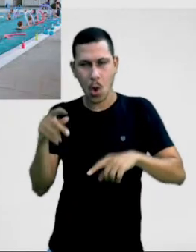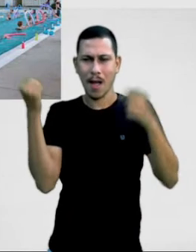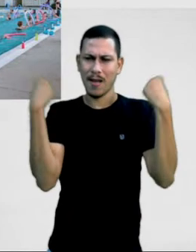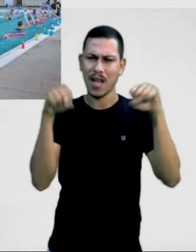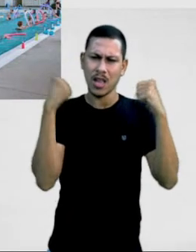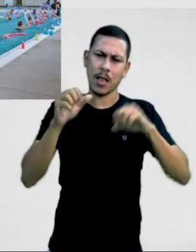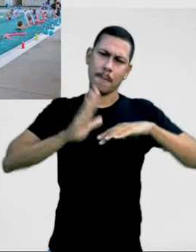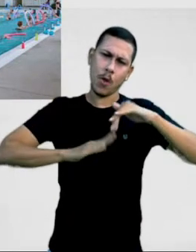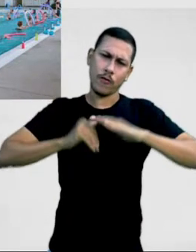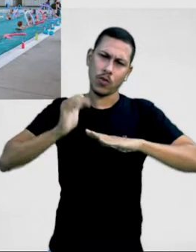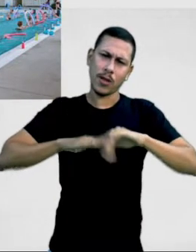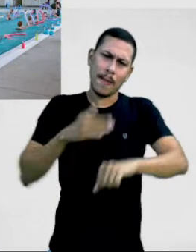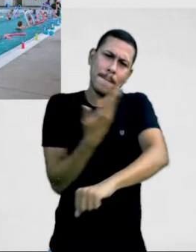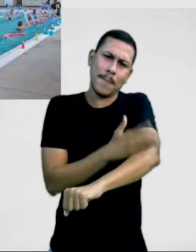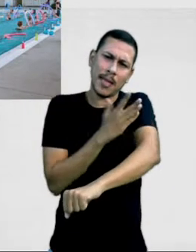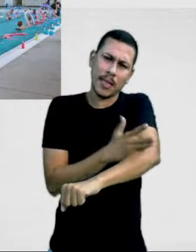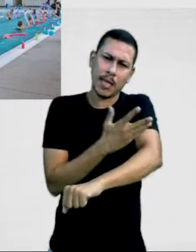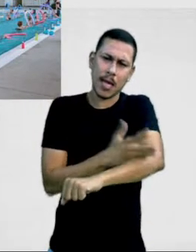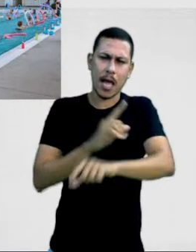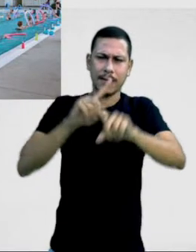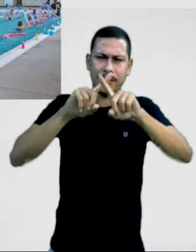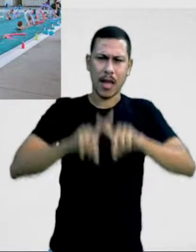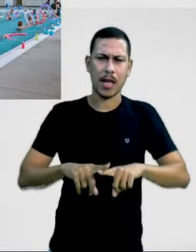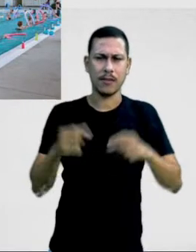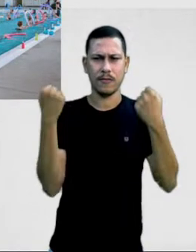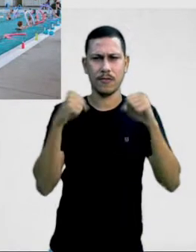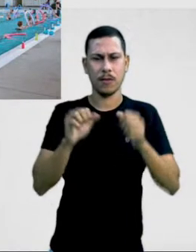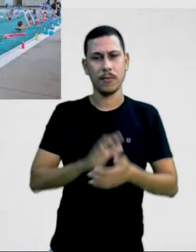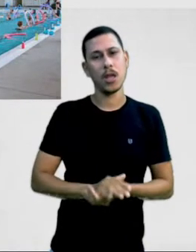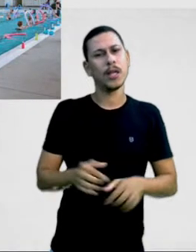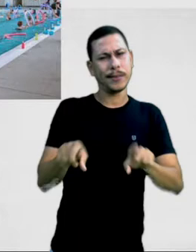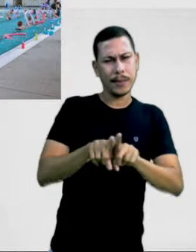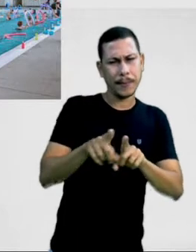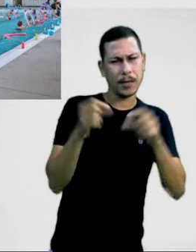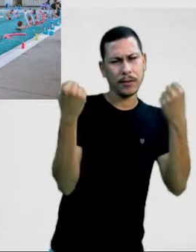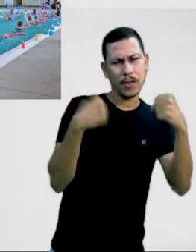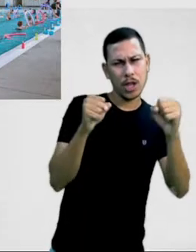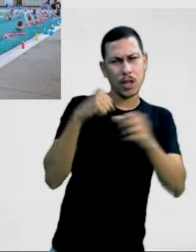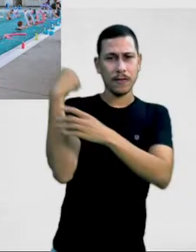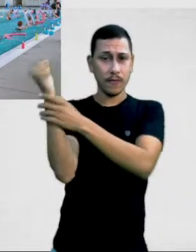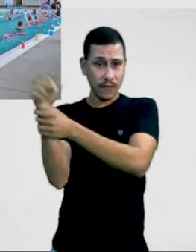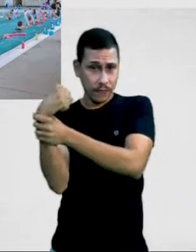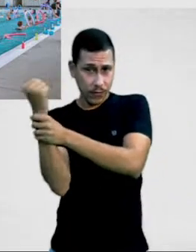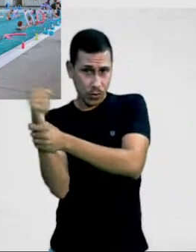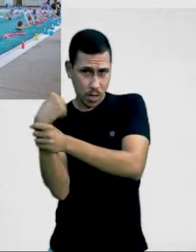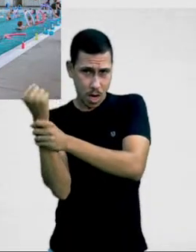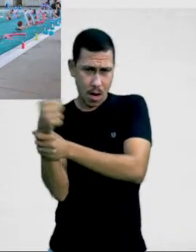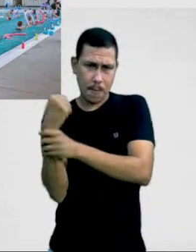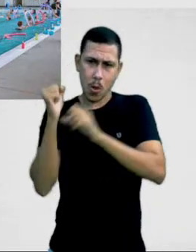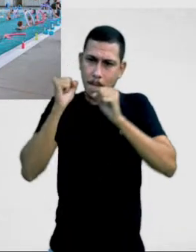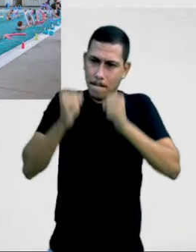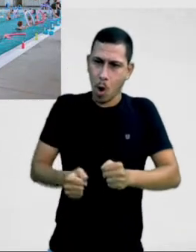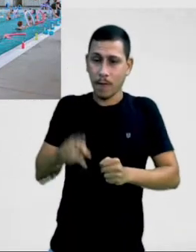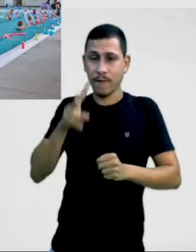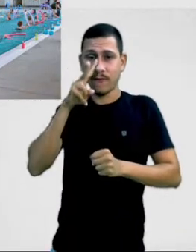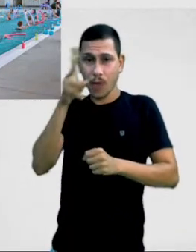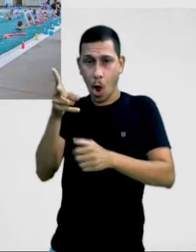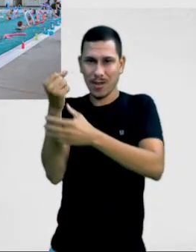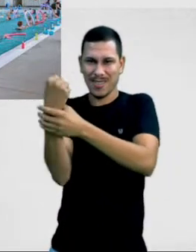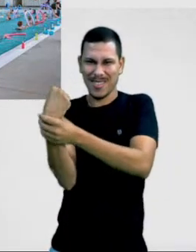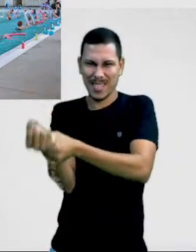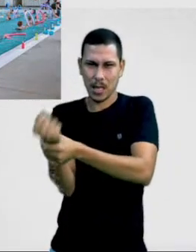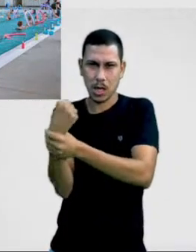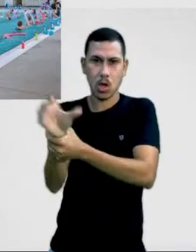que praticam essa ginástica. As ginásticas fisioterápicas podem ser de fortalecimento ou